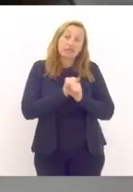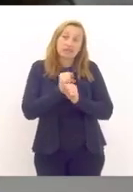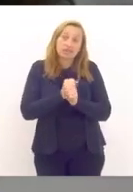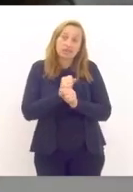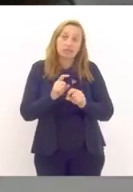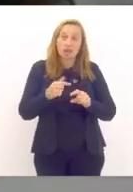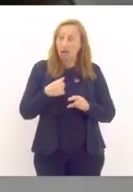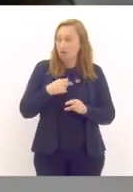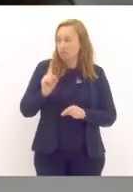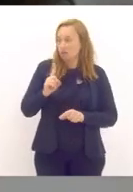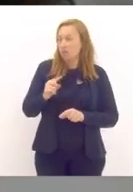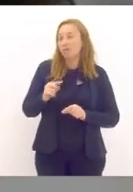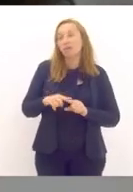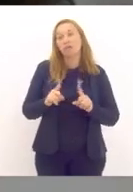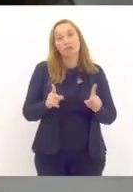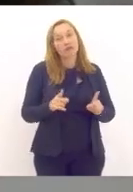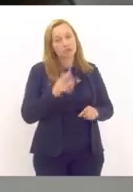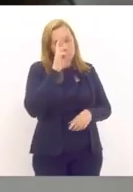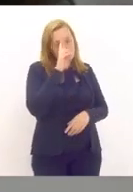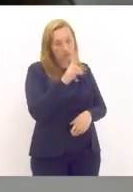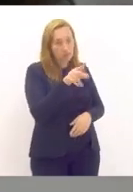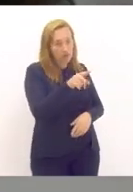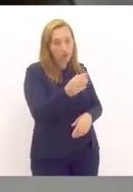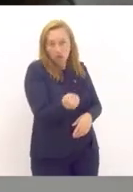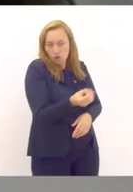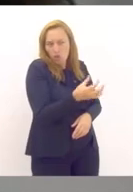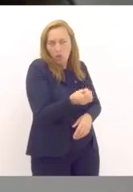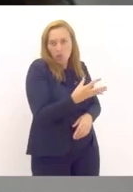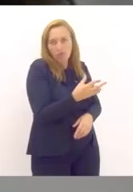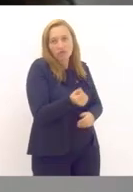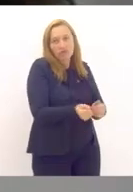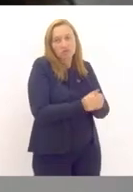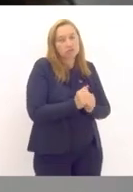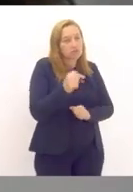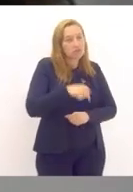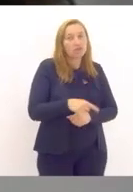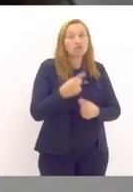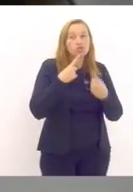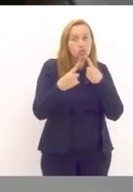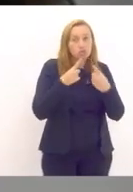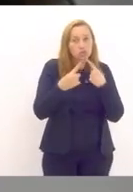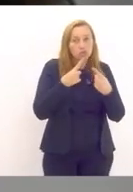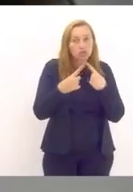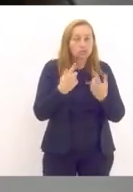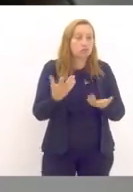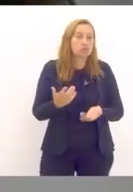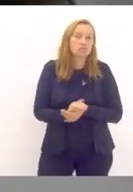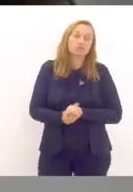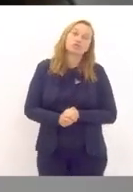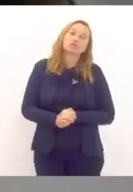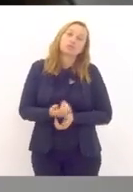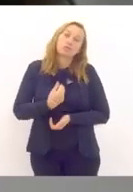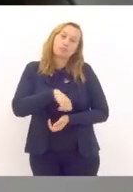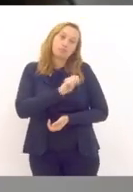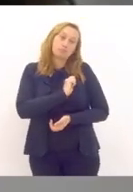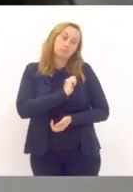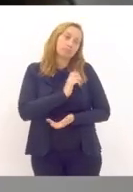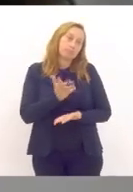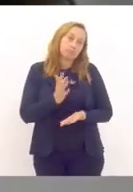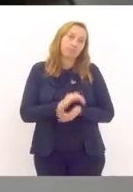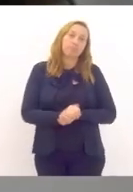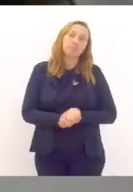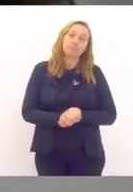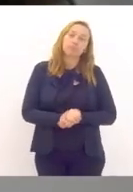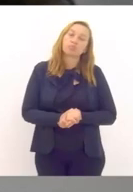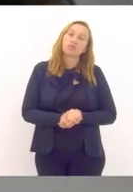Vossa Excelência estará, porque é muito jovem, né, discutindo regime de recuperação fiscal. Então, eu acho